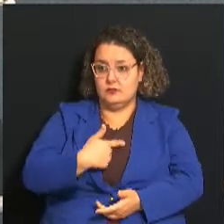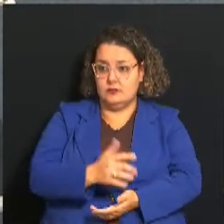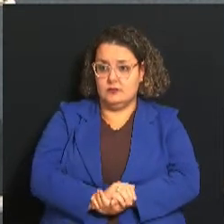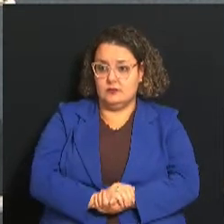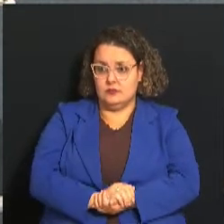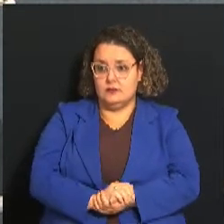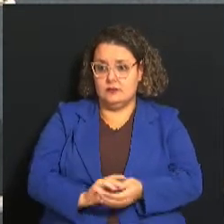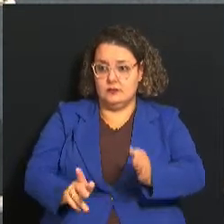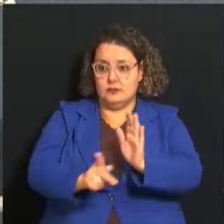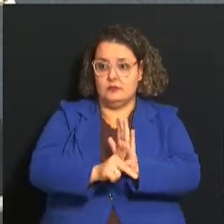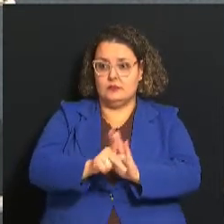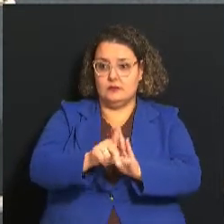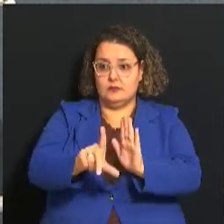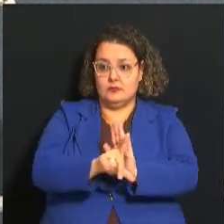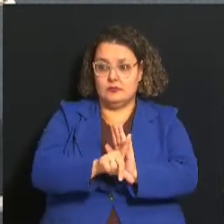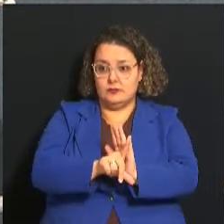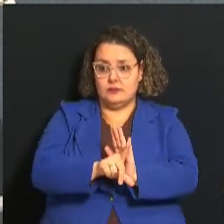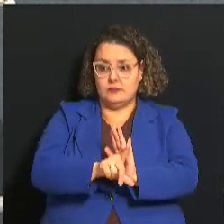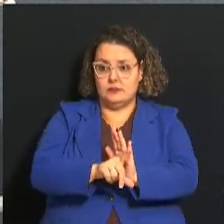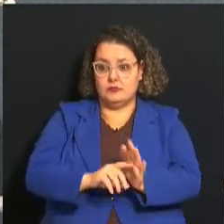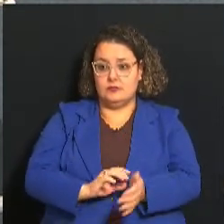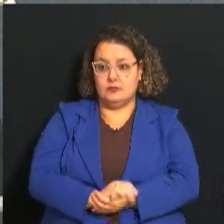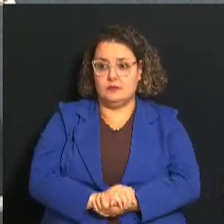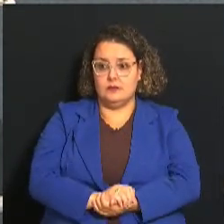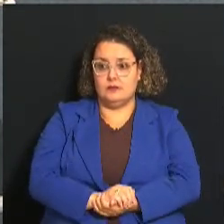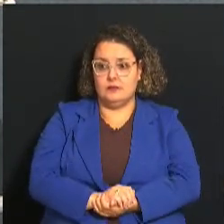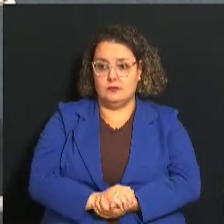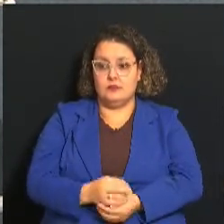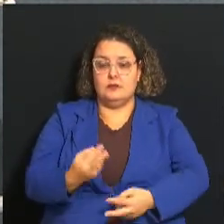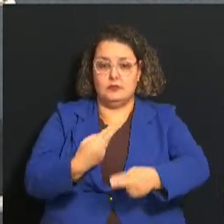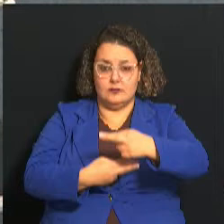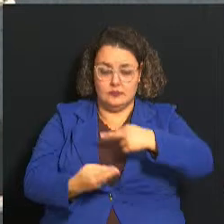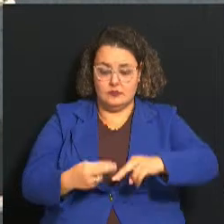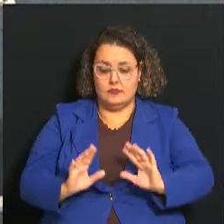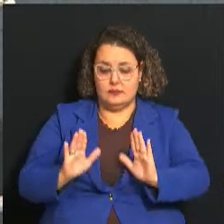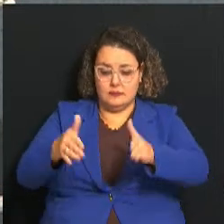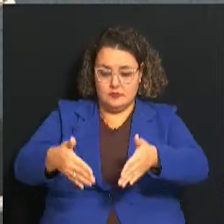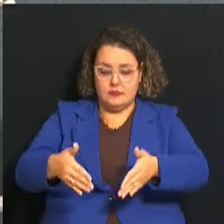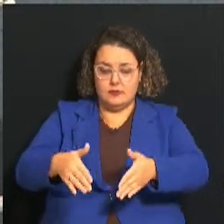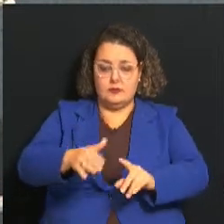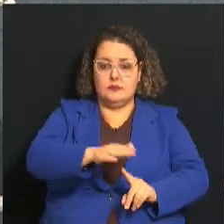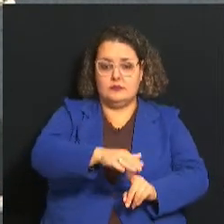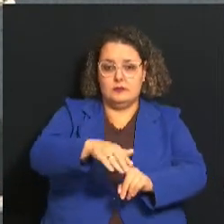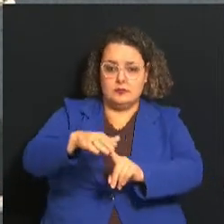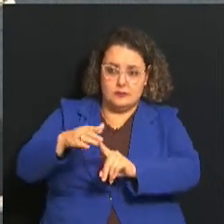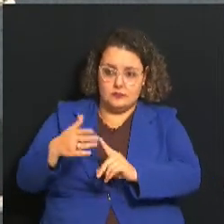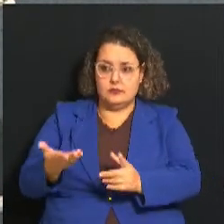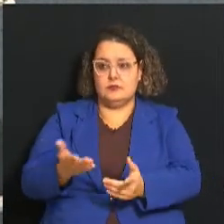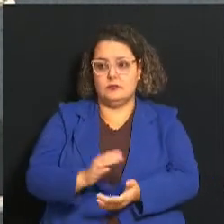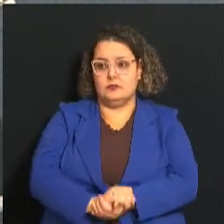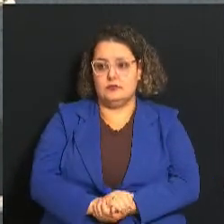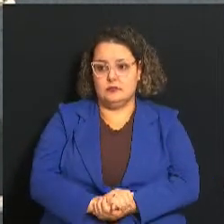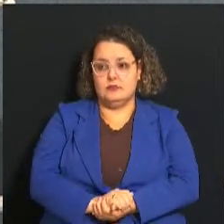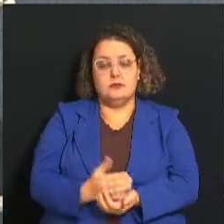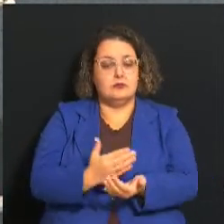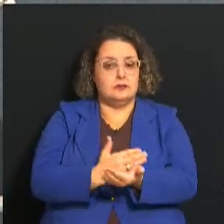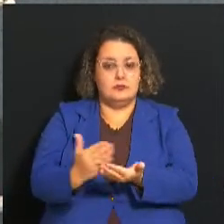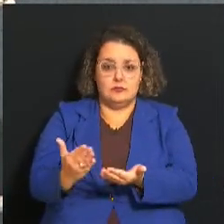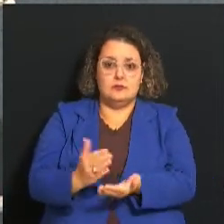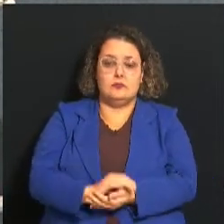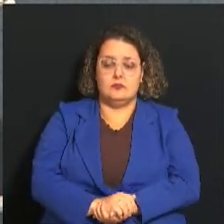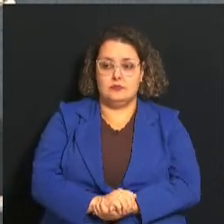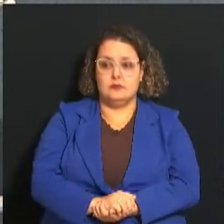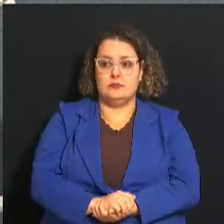de lei que se relacionam às questões ambientais logo no começo. Então,